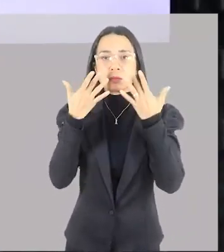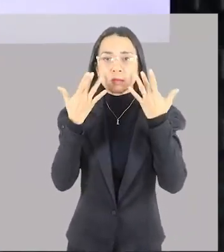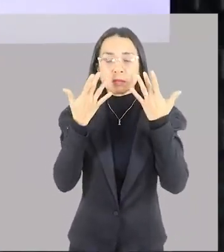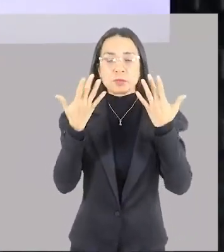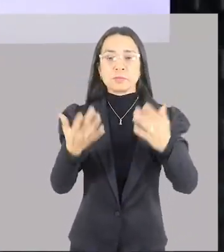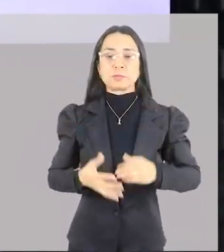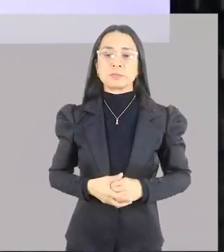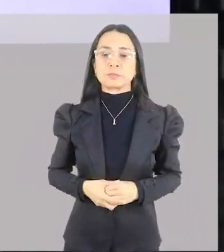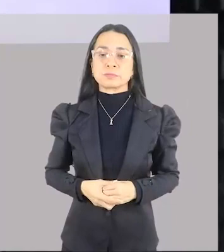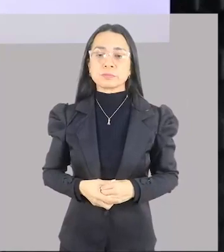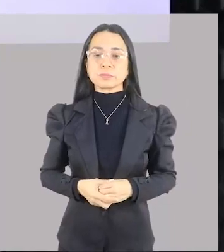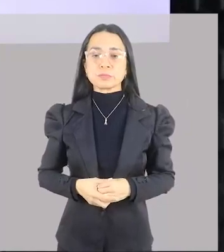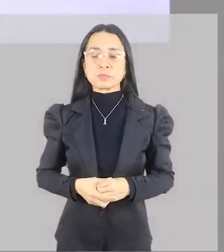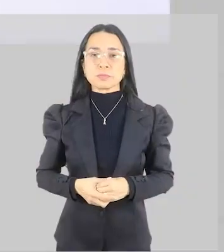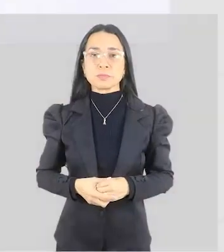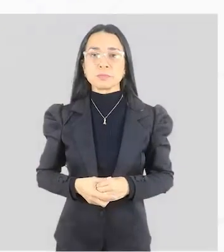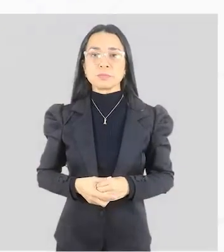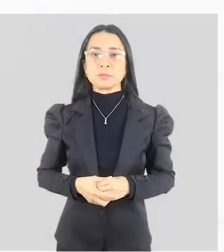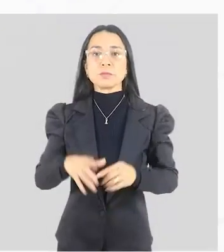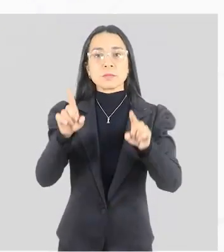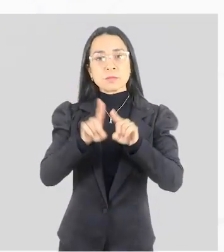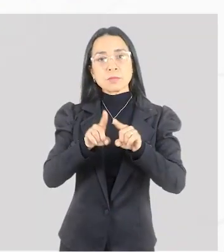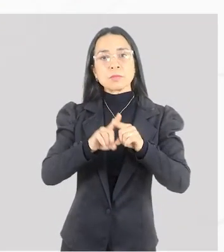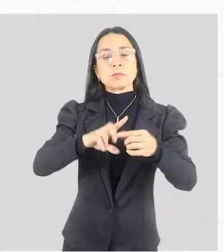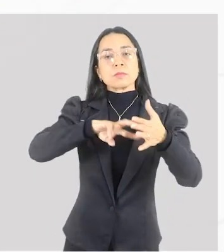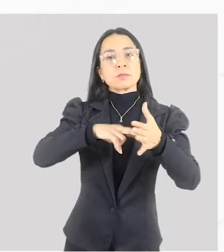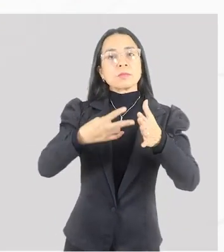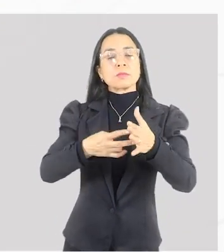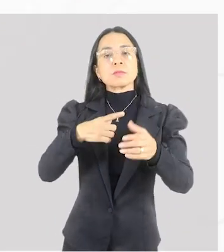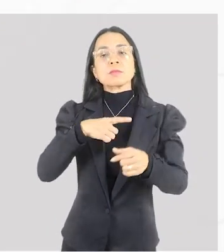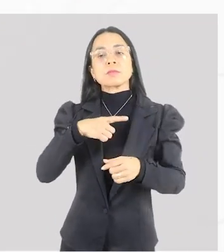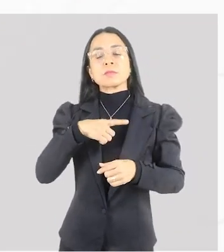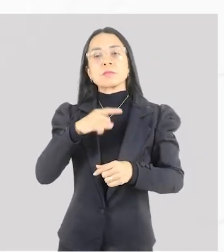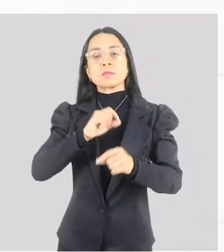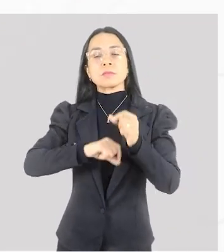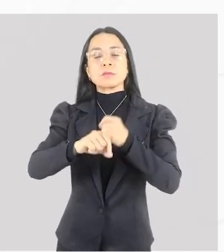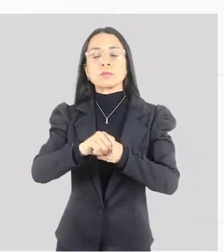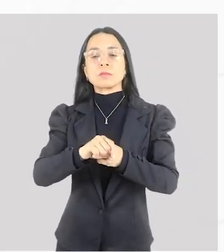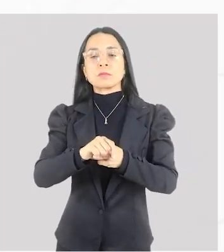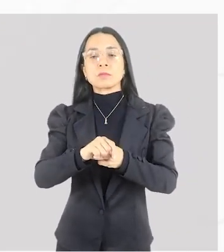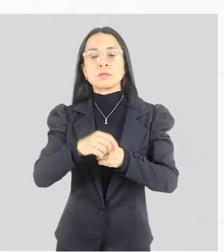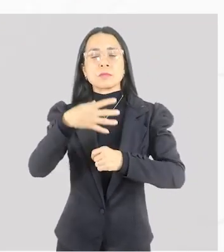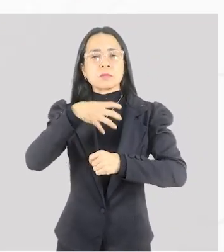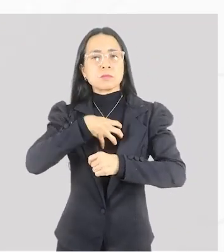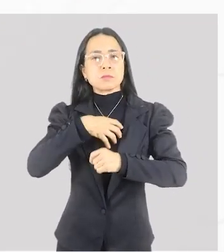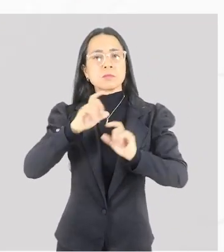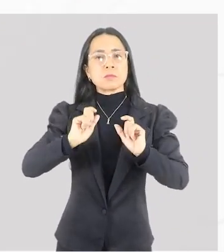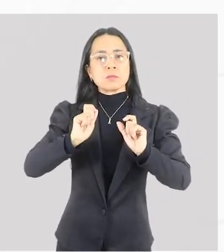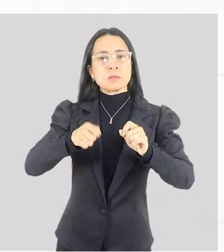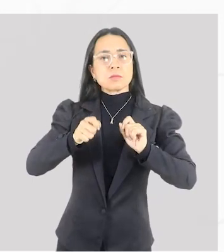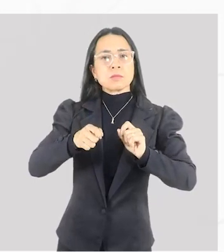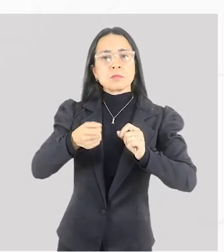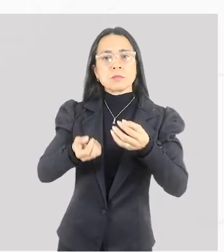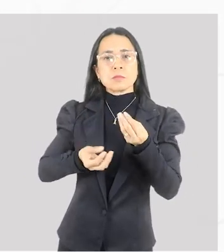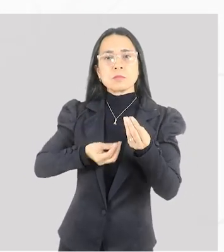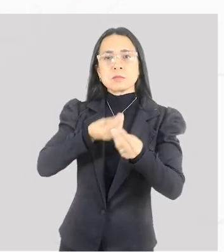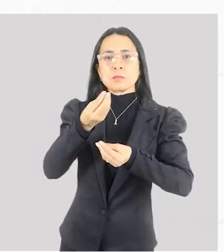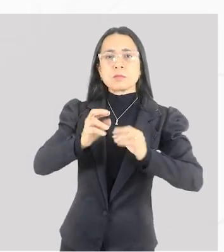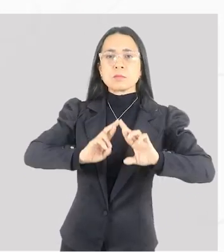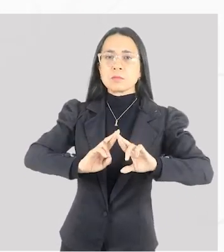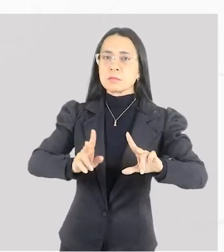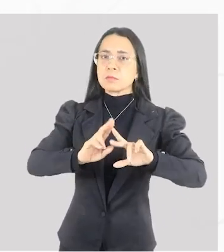artístico. Aí, nesse sentido, nós temos a arte, sentindo essa necessidade de formas diferentes,